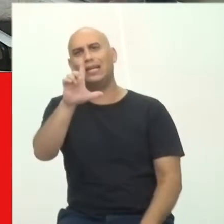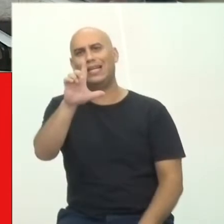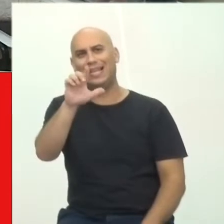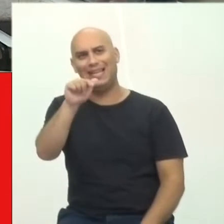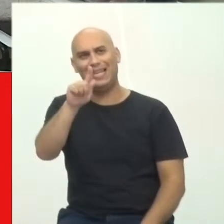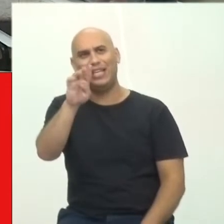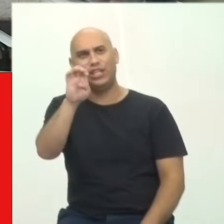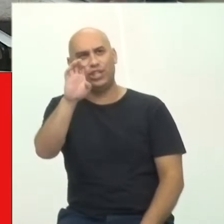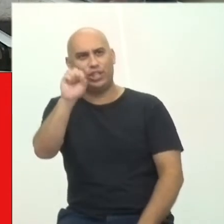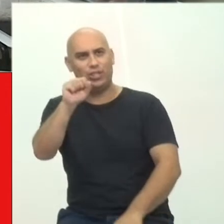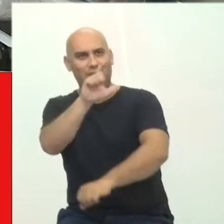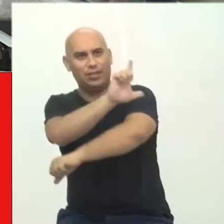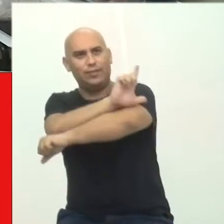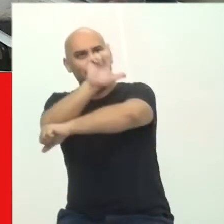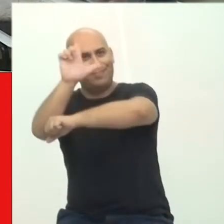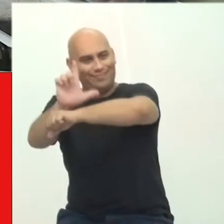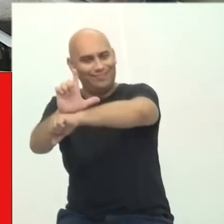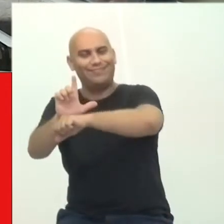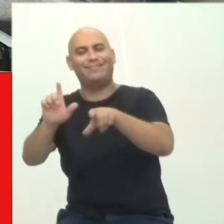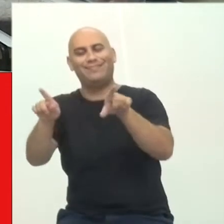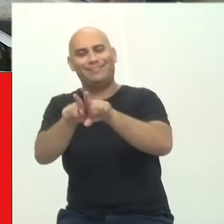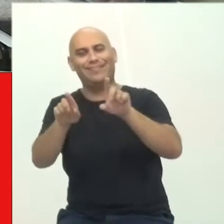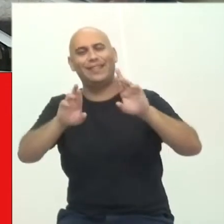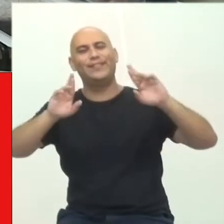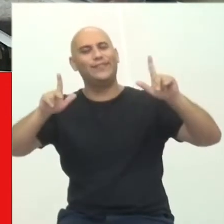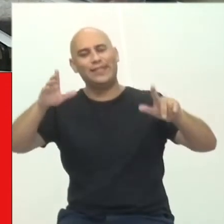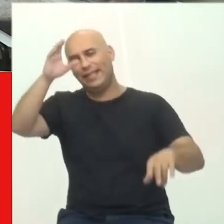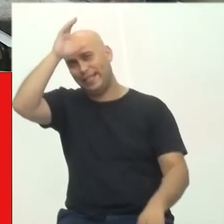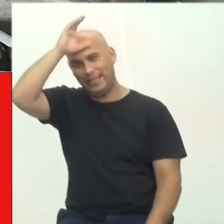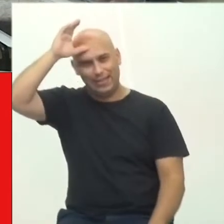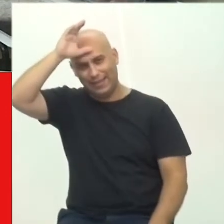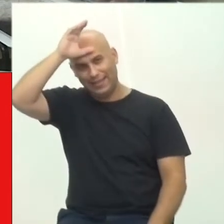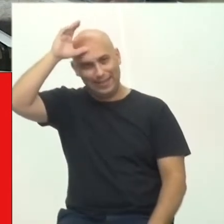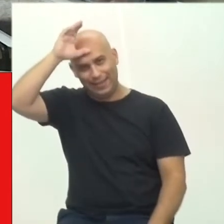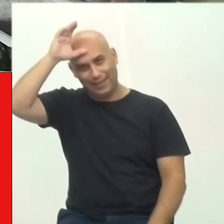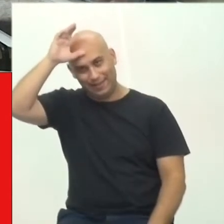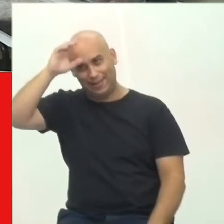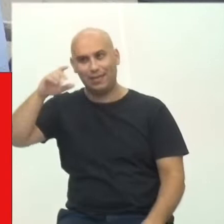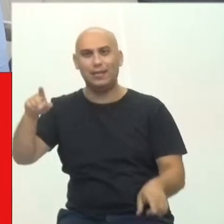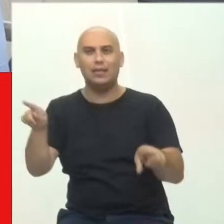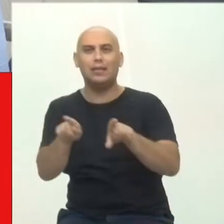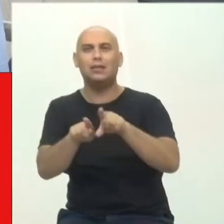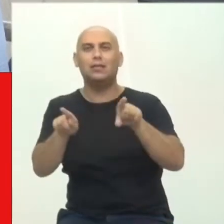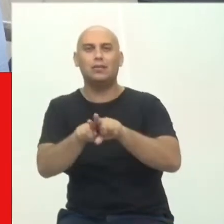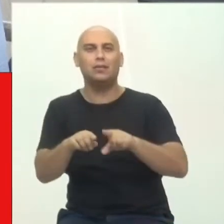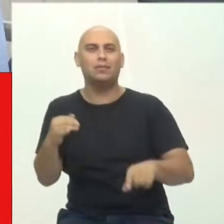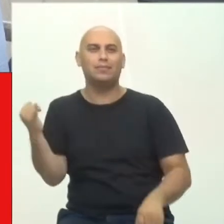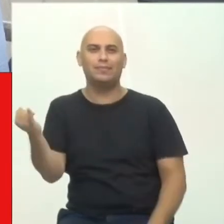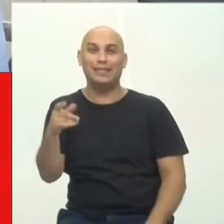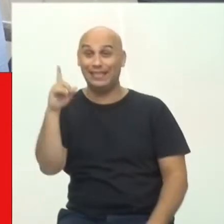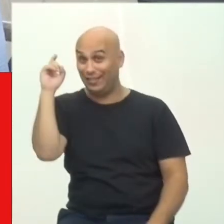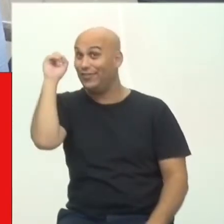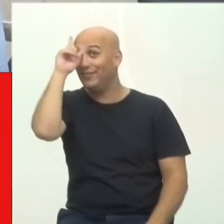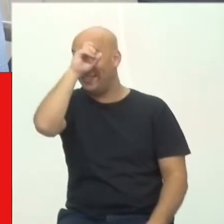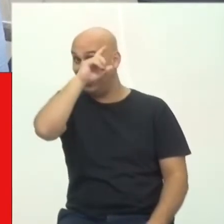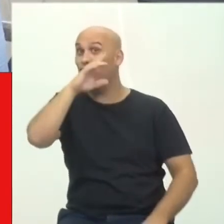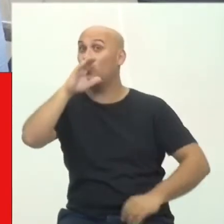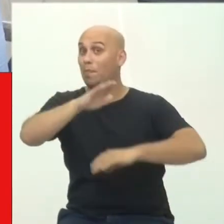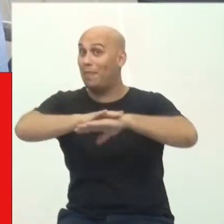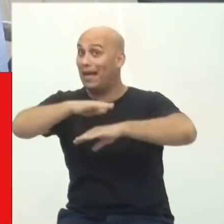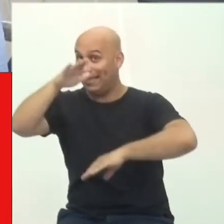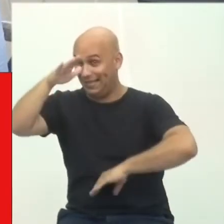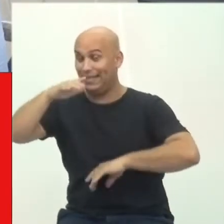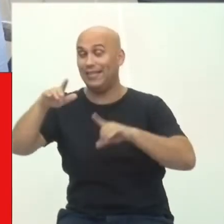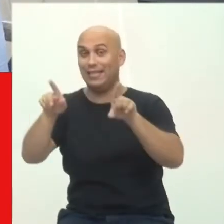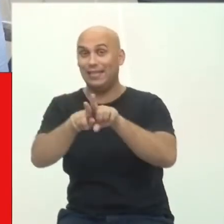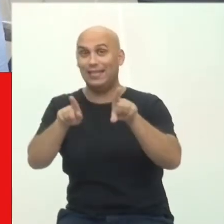né? Bem diferente aqui de Criciúma. Então, a ciclovia lá é mais difícil ainda, né? E, no entanto, eles fizeram a